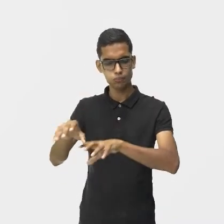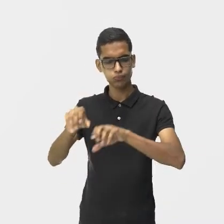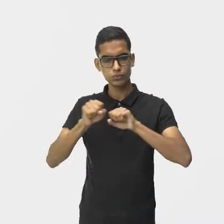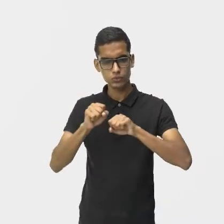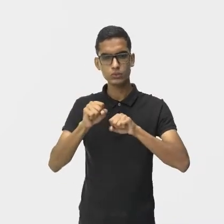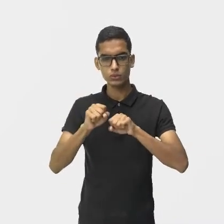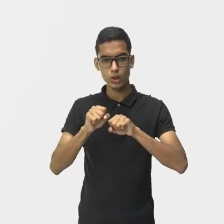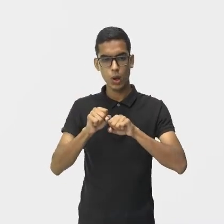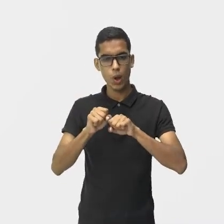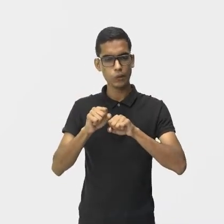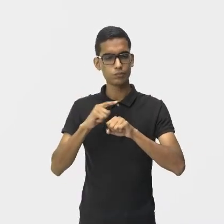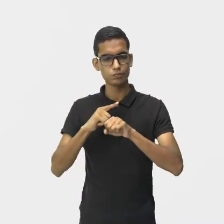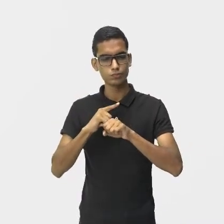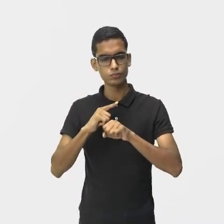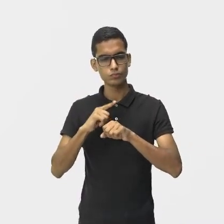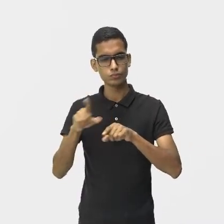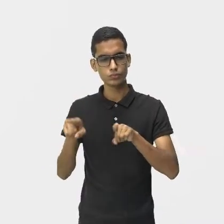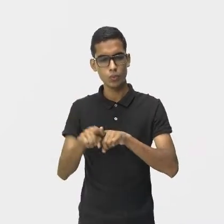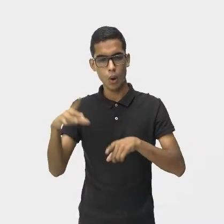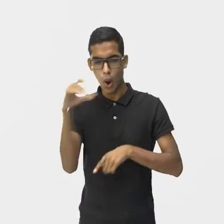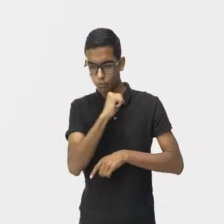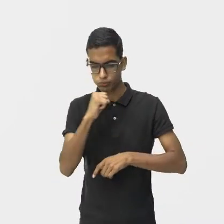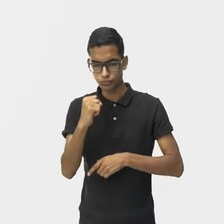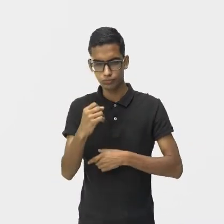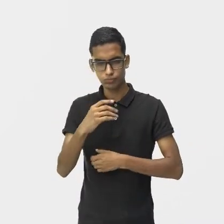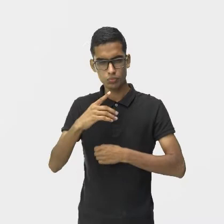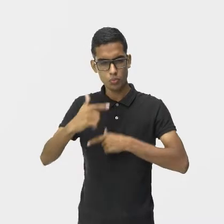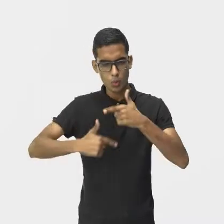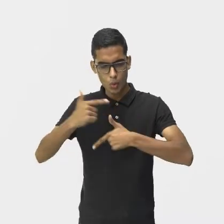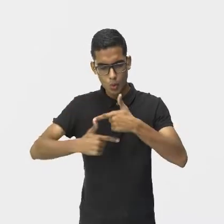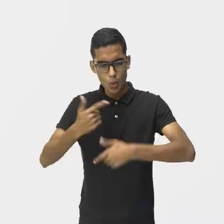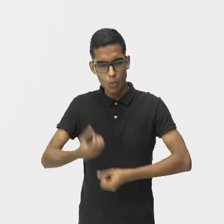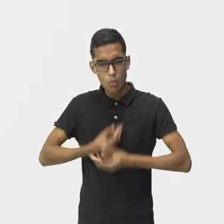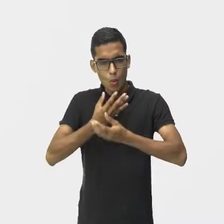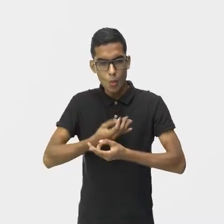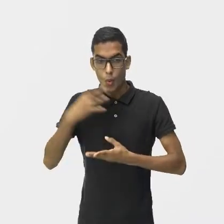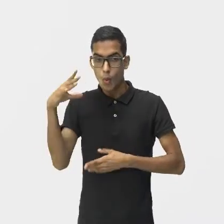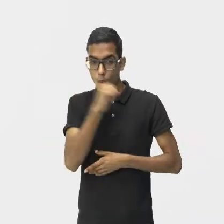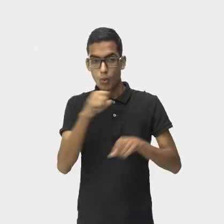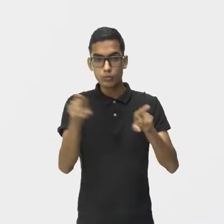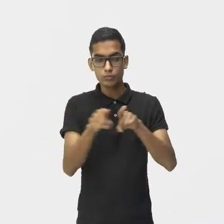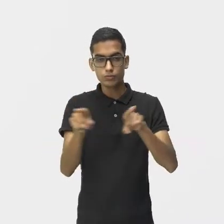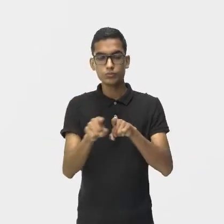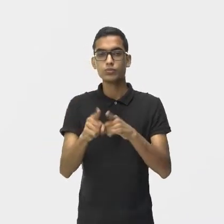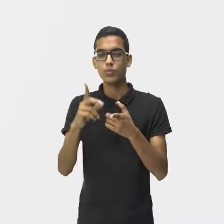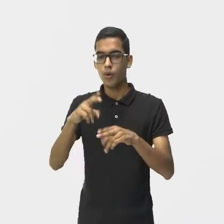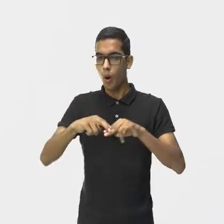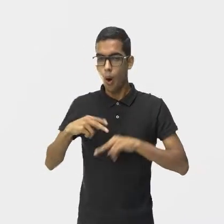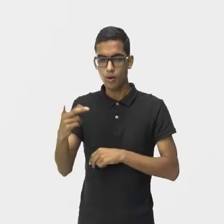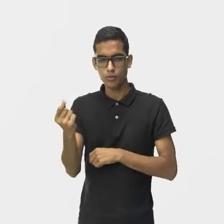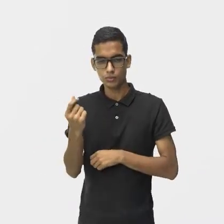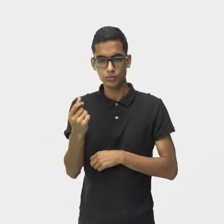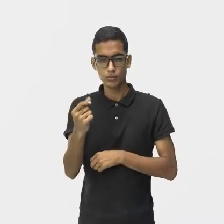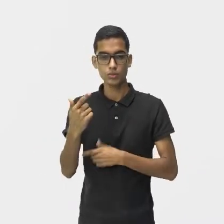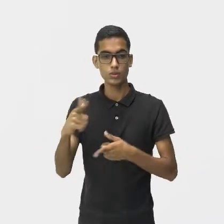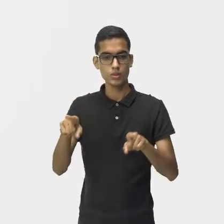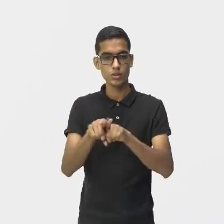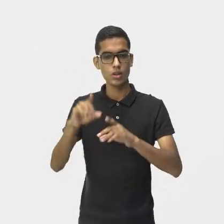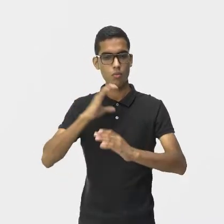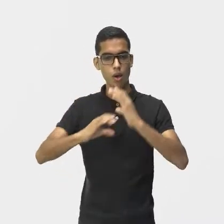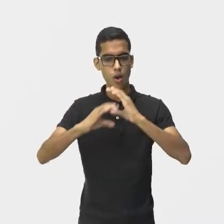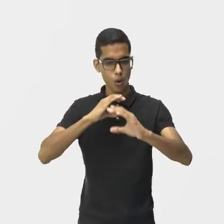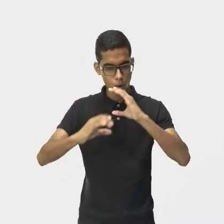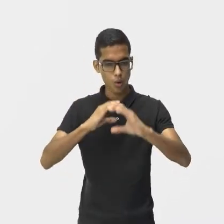do dinheiro, e como os meios de comunicação determinam seu